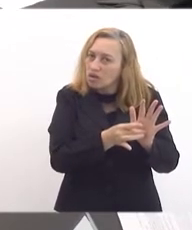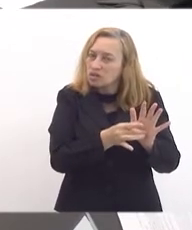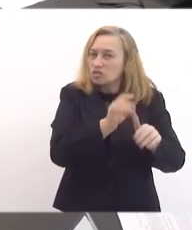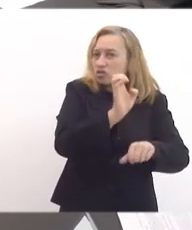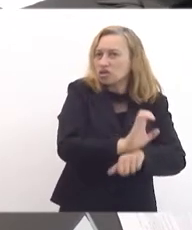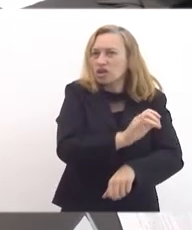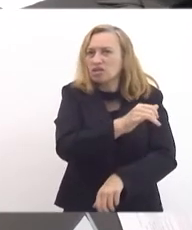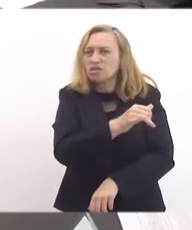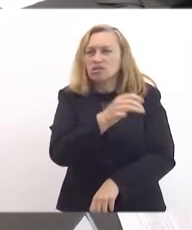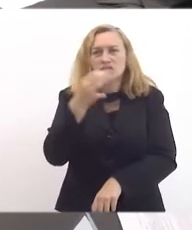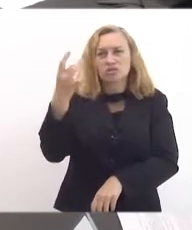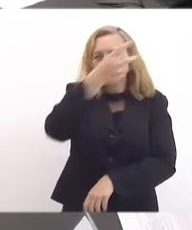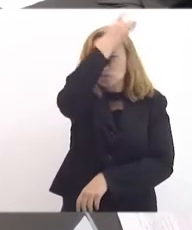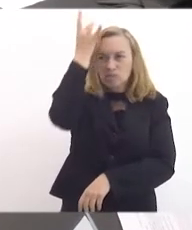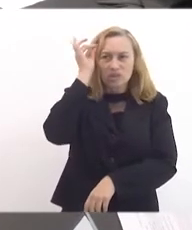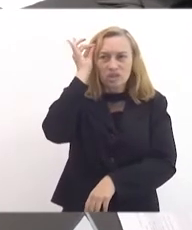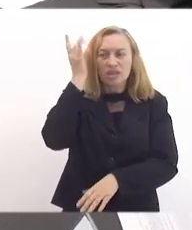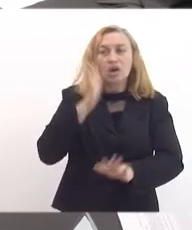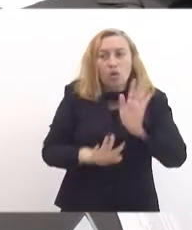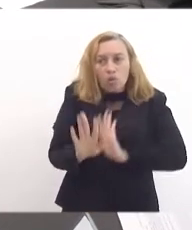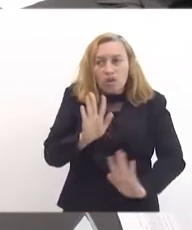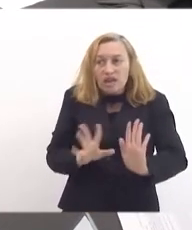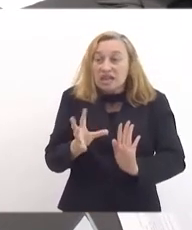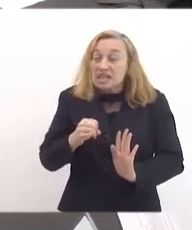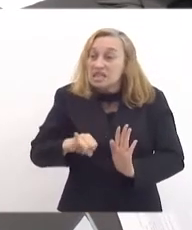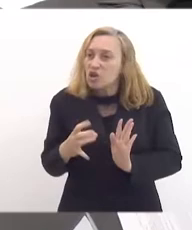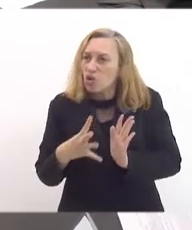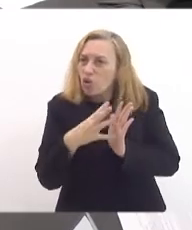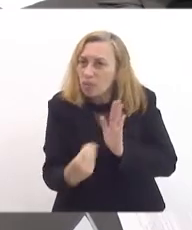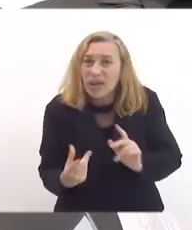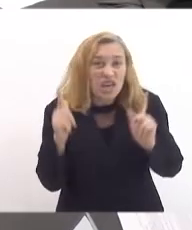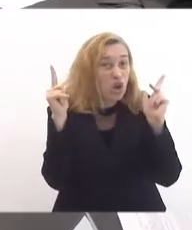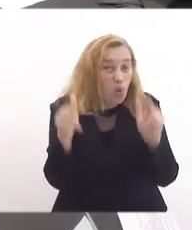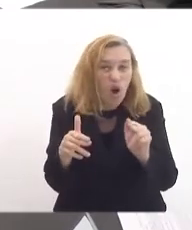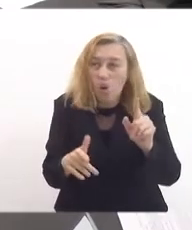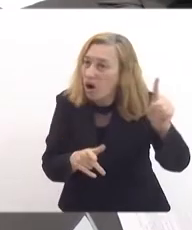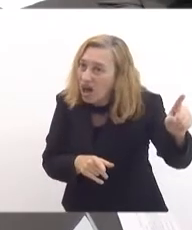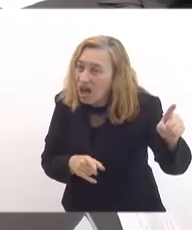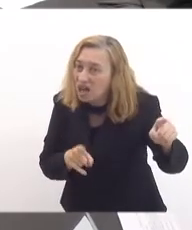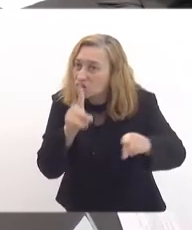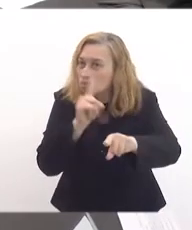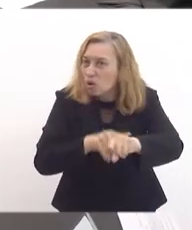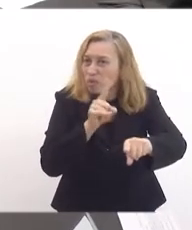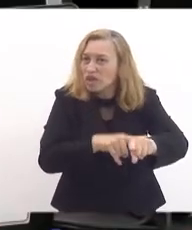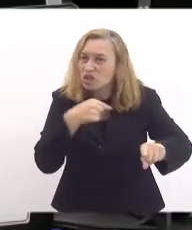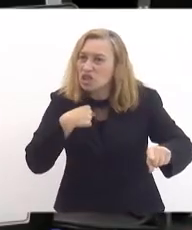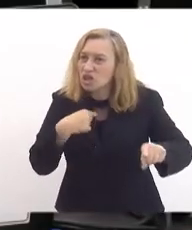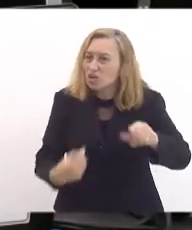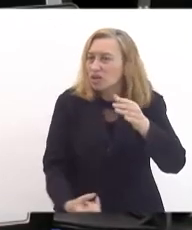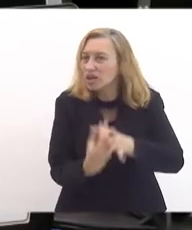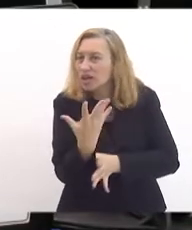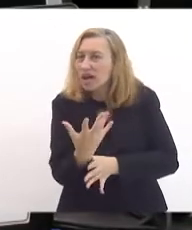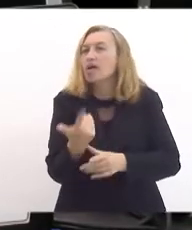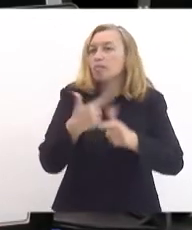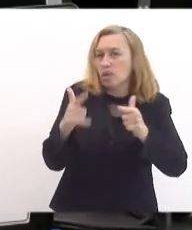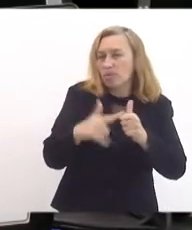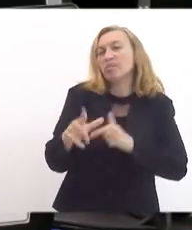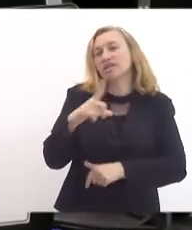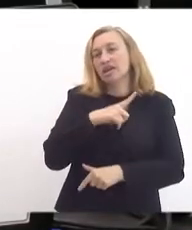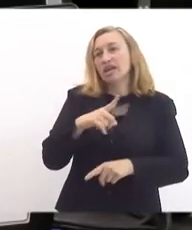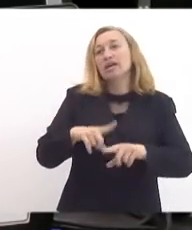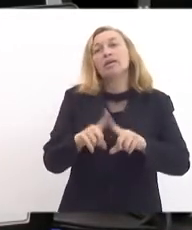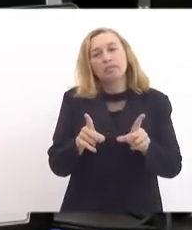Espírito Santo tem que ter cuidado é copiado jeito que tá lá na hora que eu encontrar eu vou ter algum problema